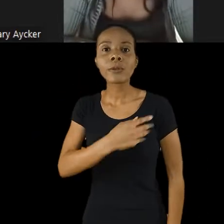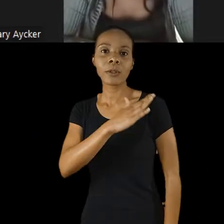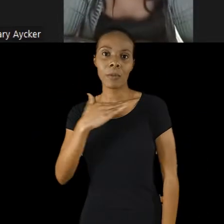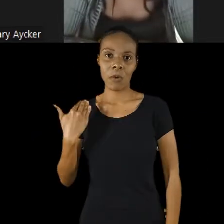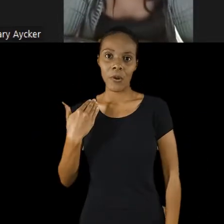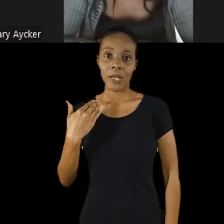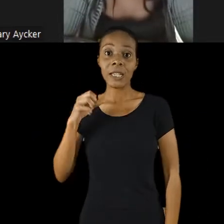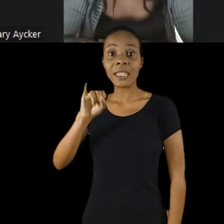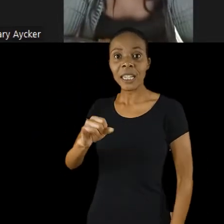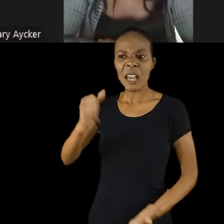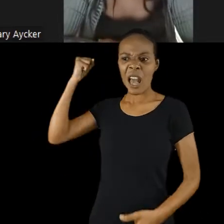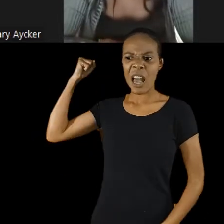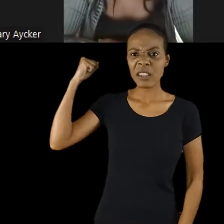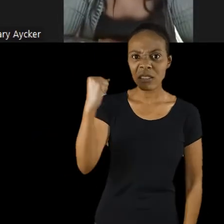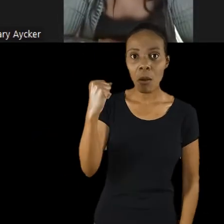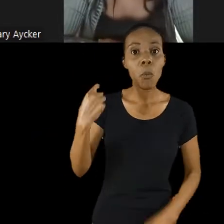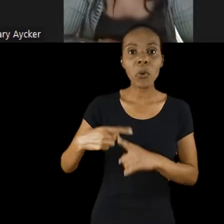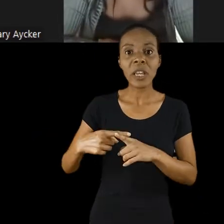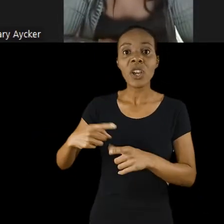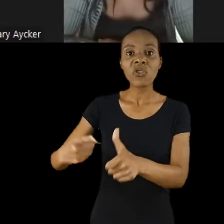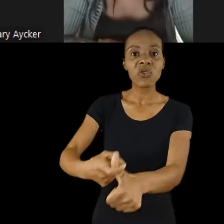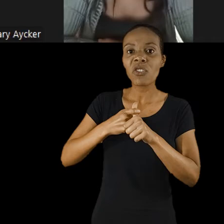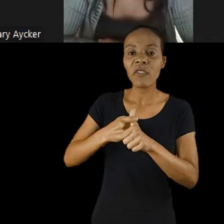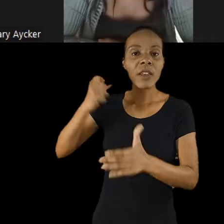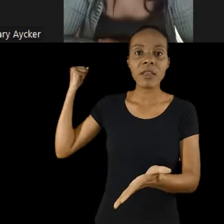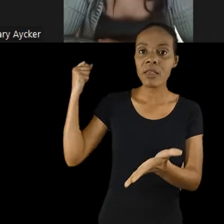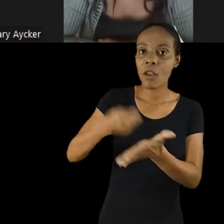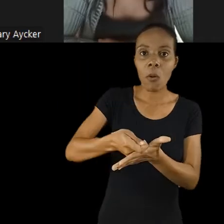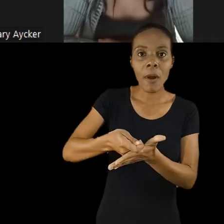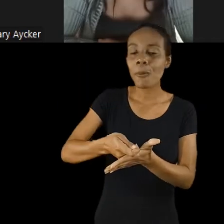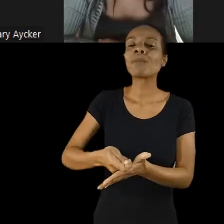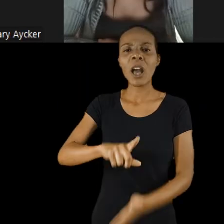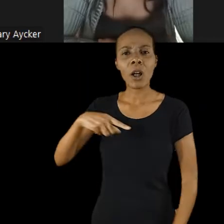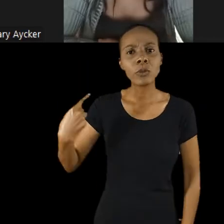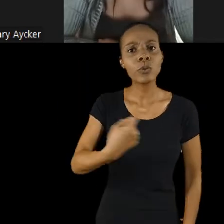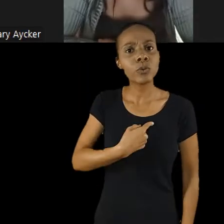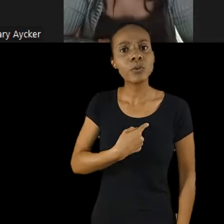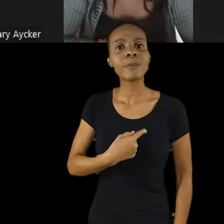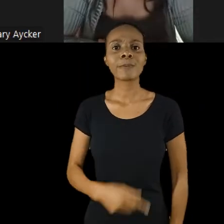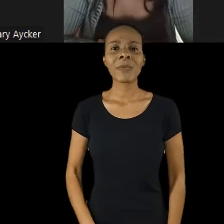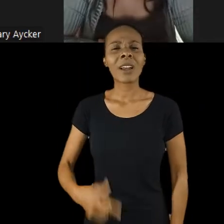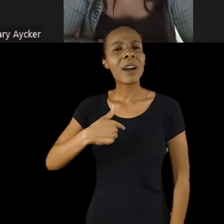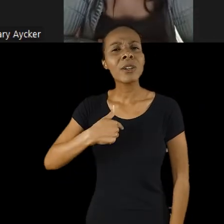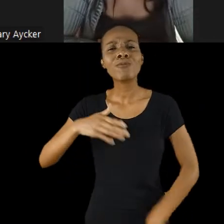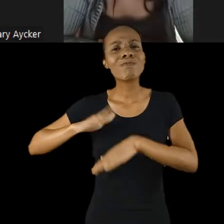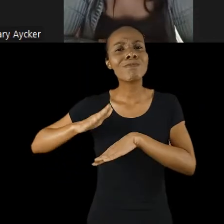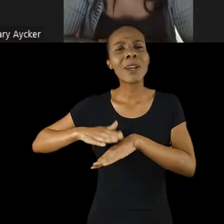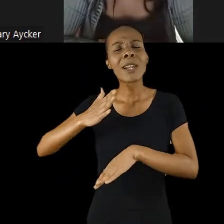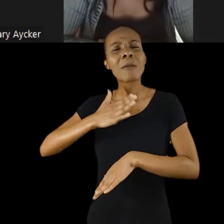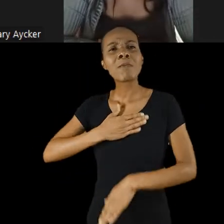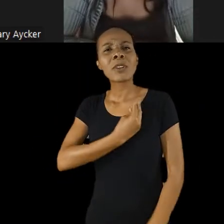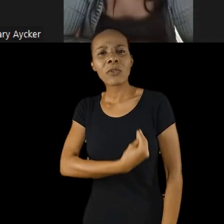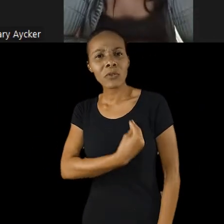pagar a dívida de cocaína, somos nós. E ali naquele dia eu decretei para a minha vida, para a minha existência, que